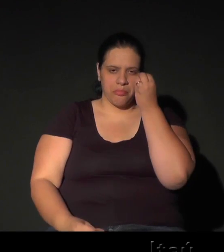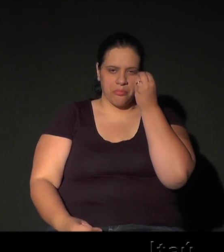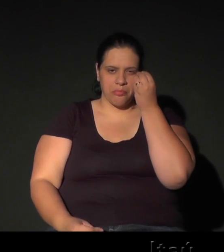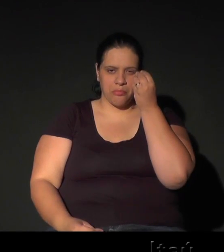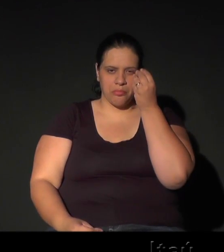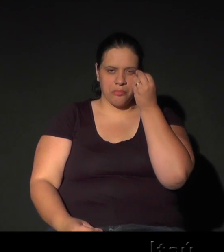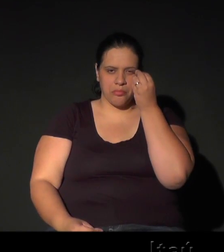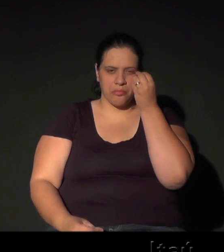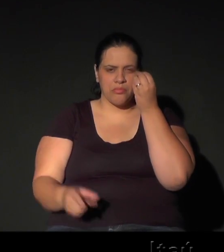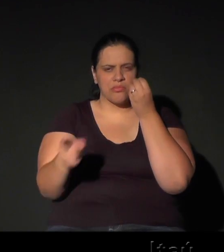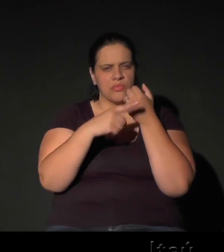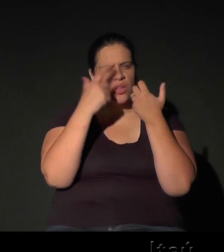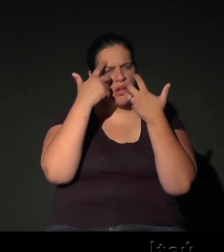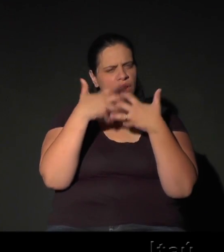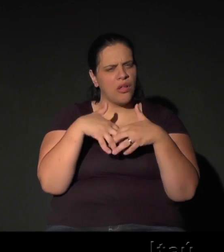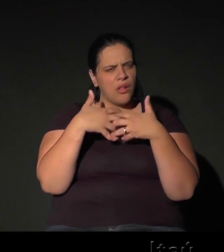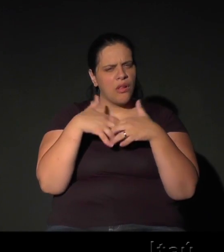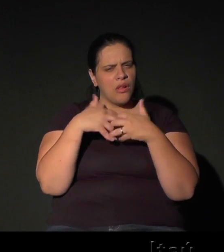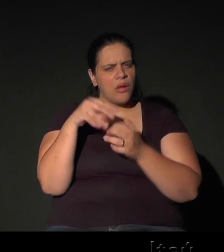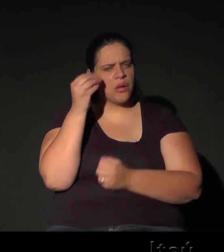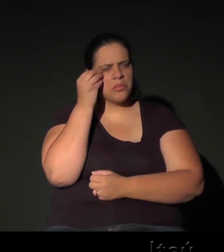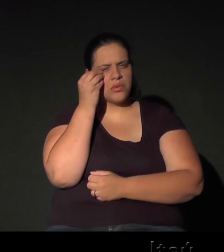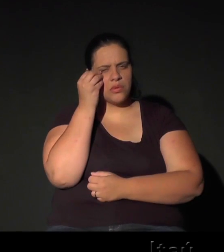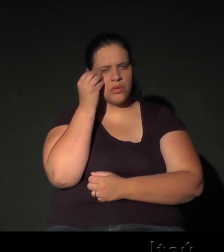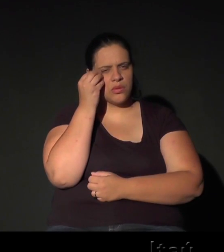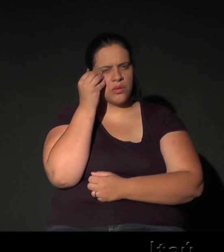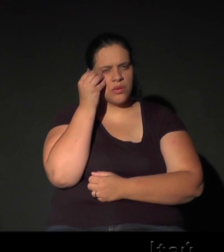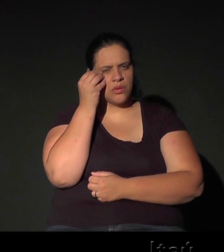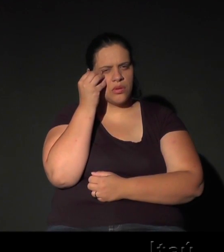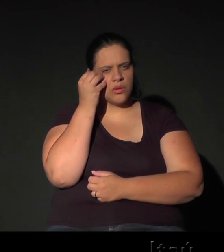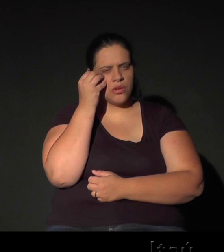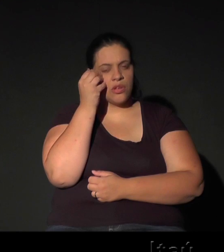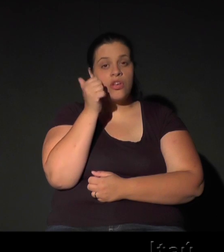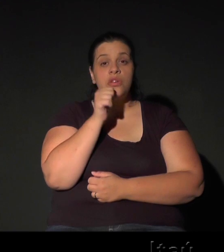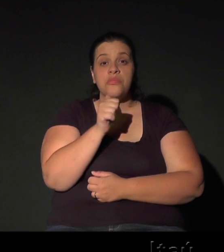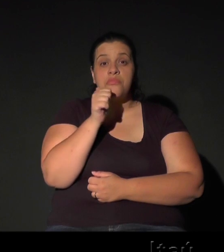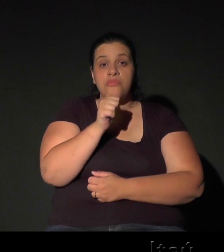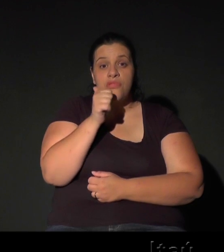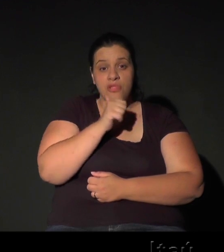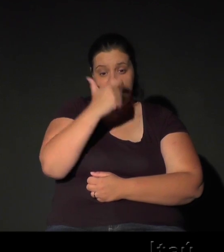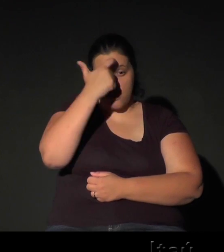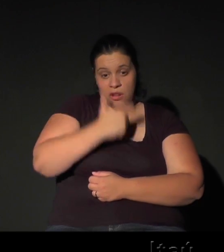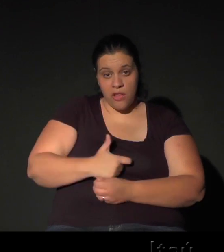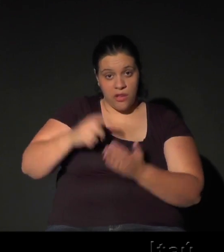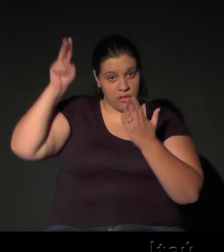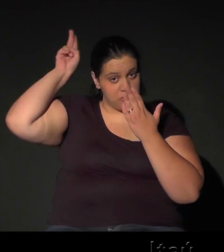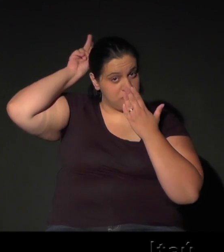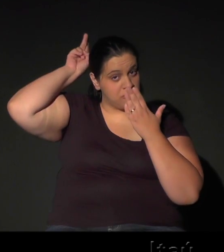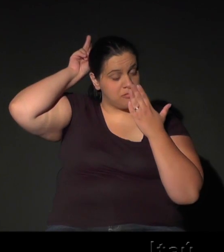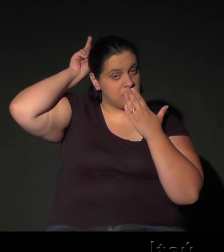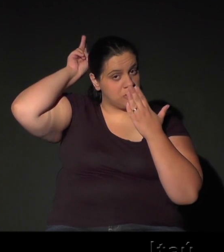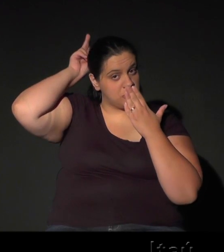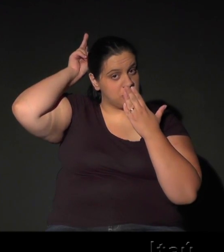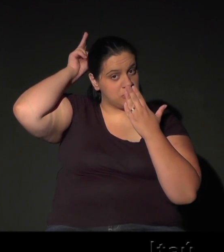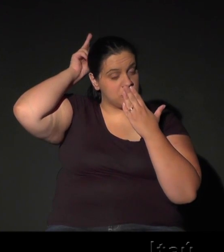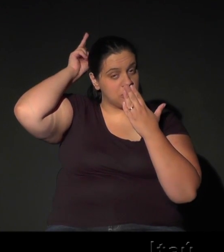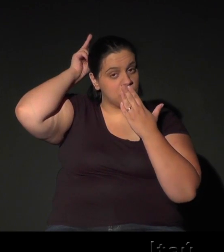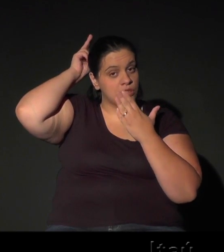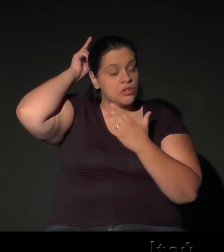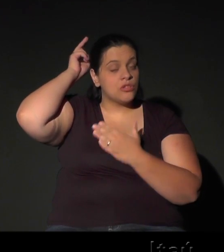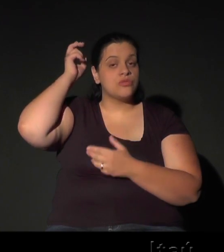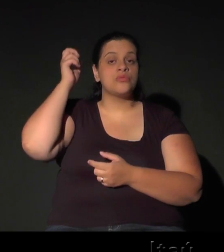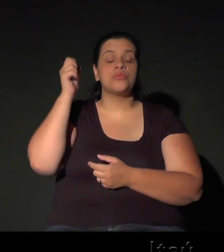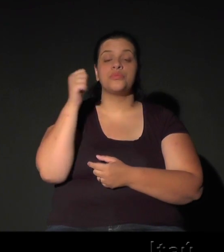Pense um pouquinho lágrimas no canto de olho de uma mulher indígena de